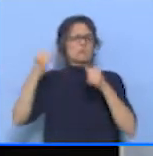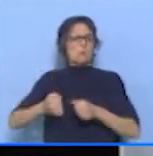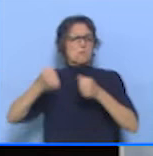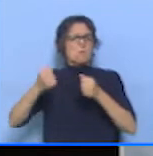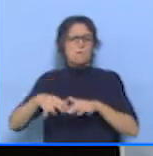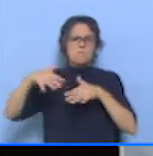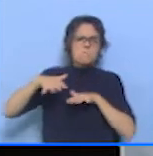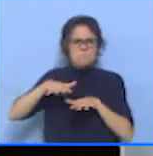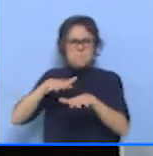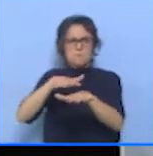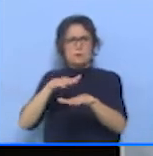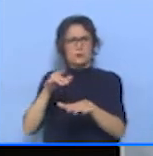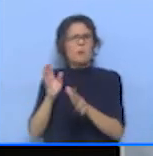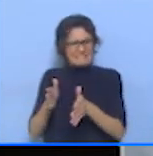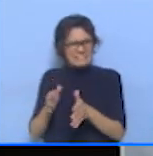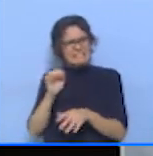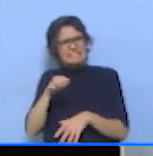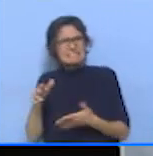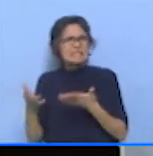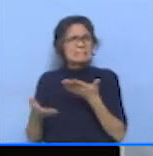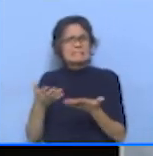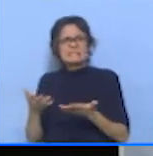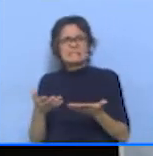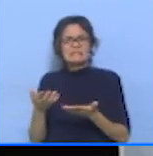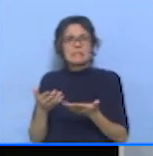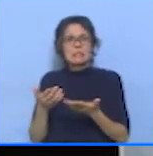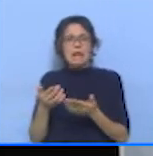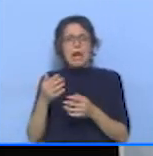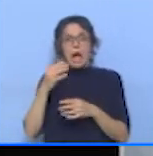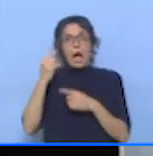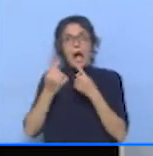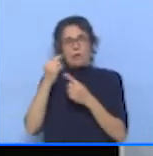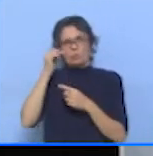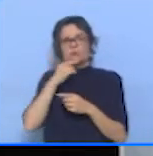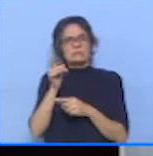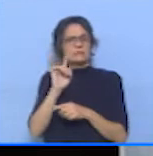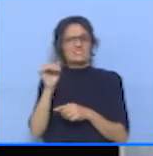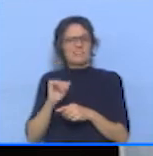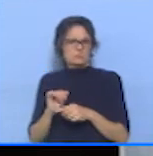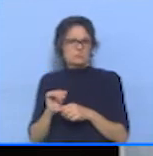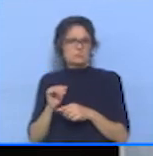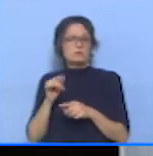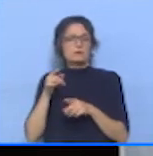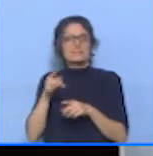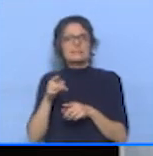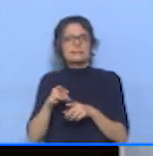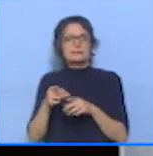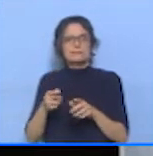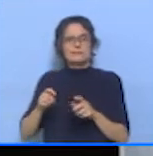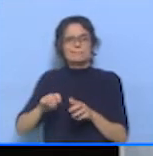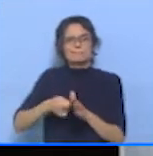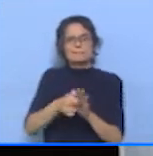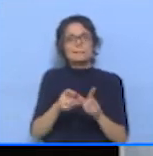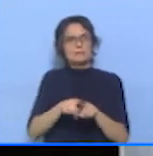e se isso muda alguma coisa. Muitas pessoas que dizem que não é essa a maneira de ter incidência política, mas